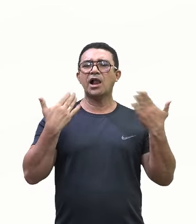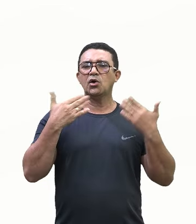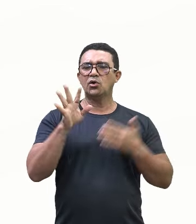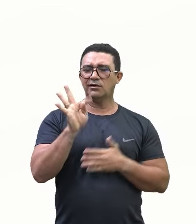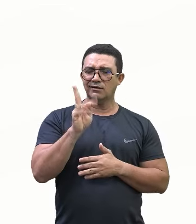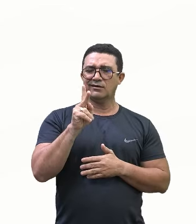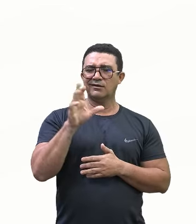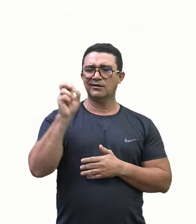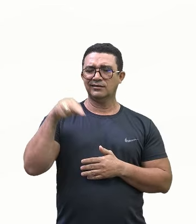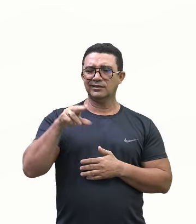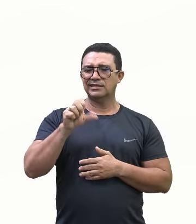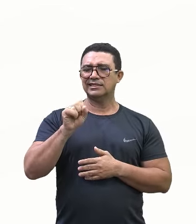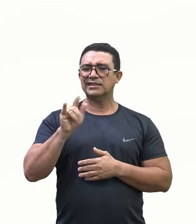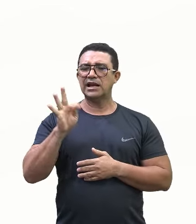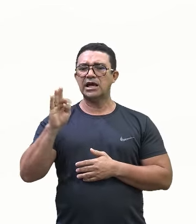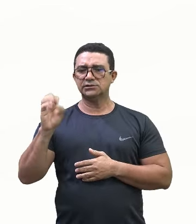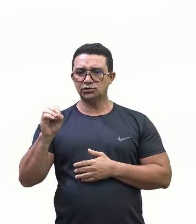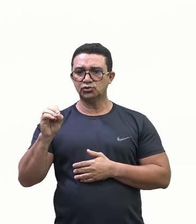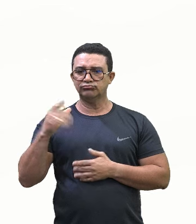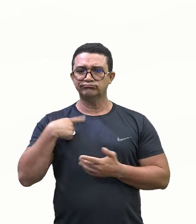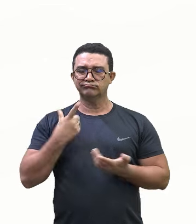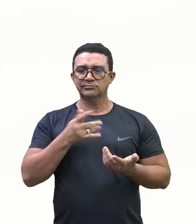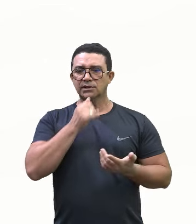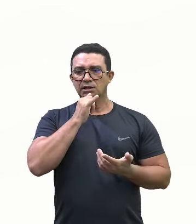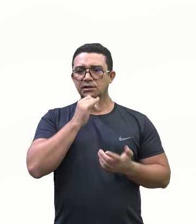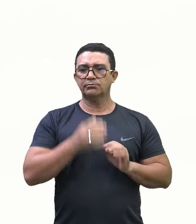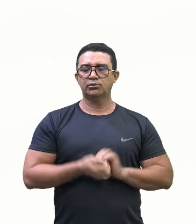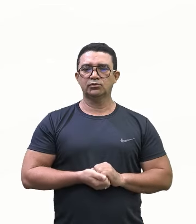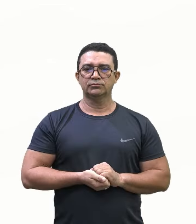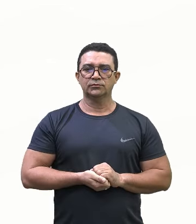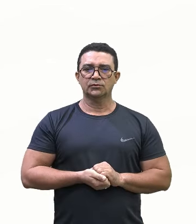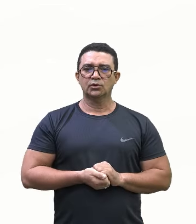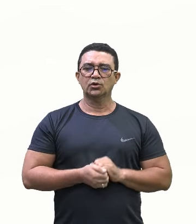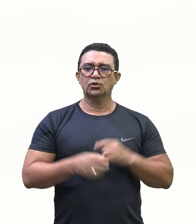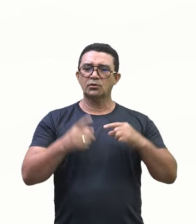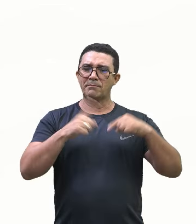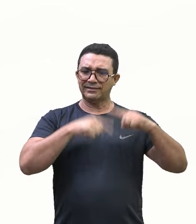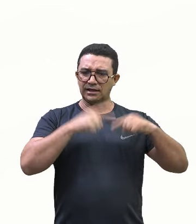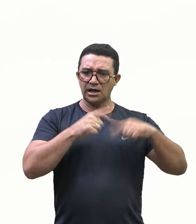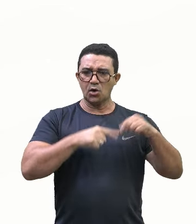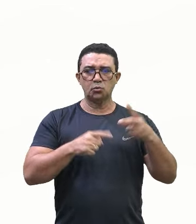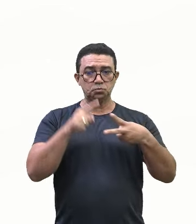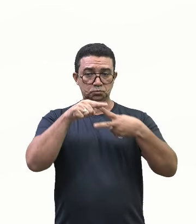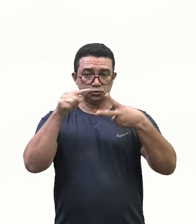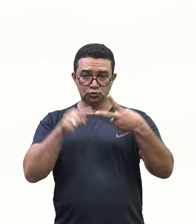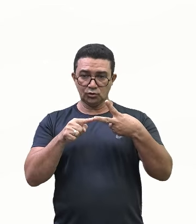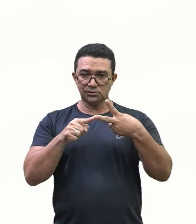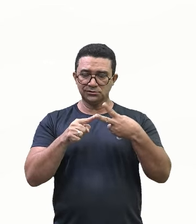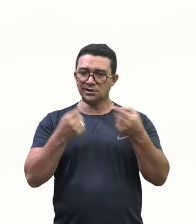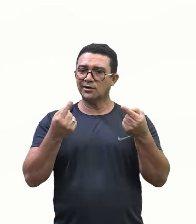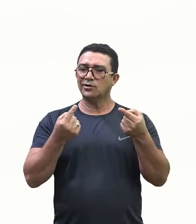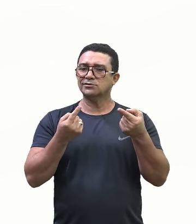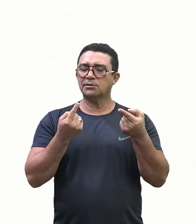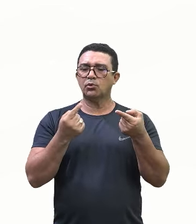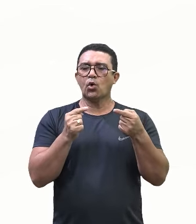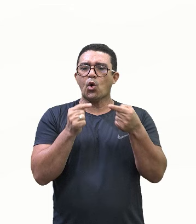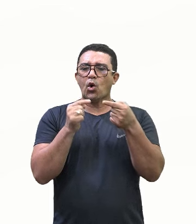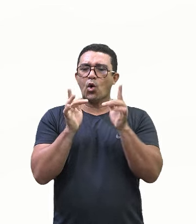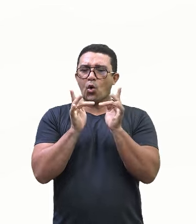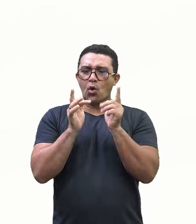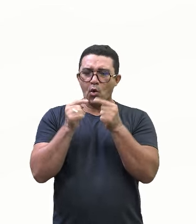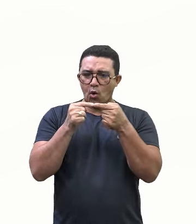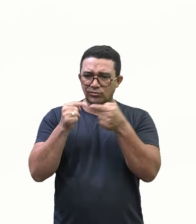pouco que quando dois objetos entram em contato, eles vão estar compartilhando